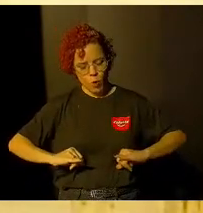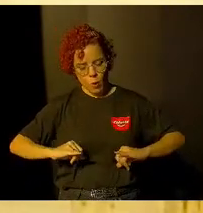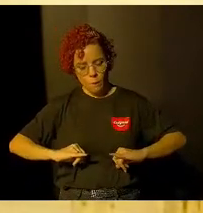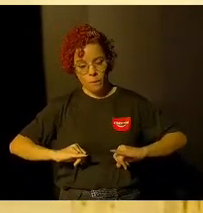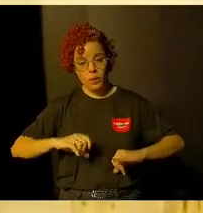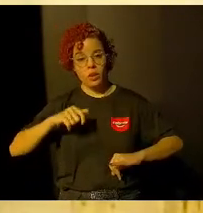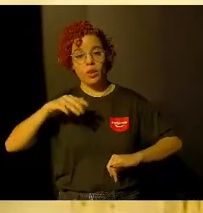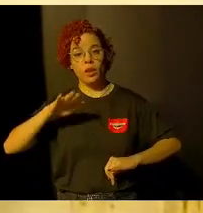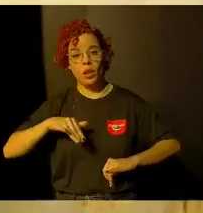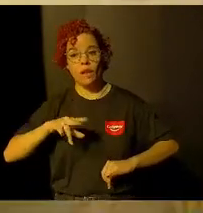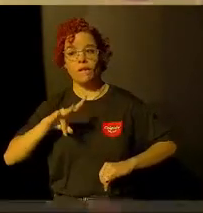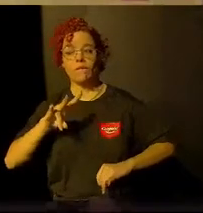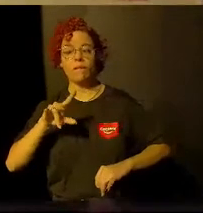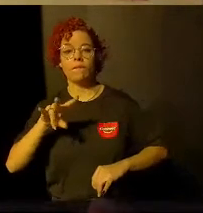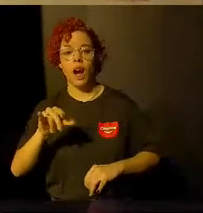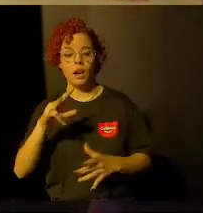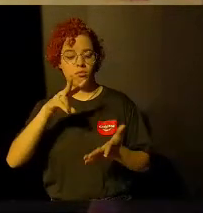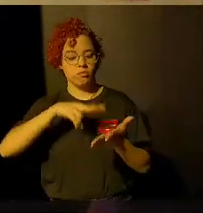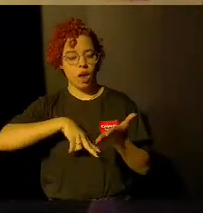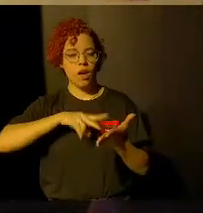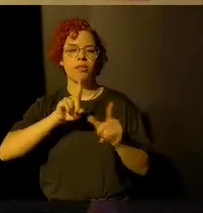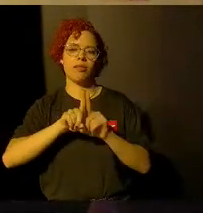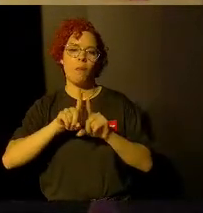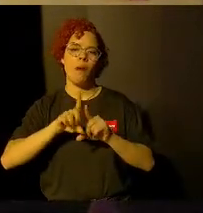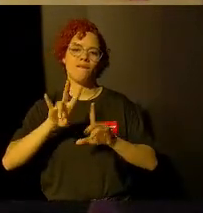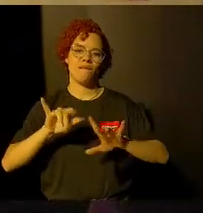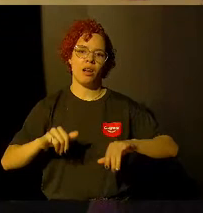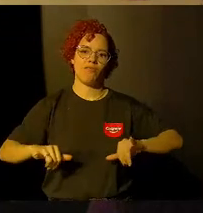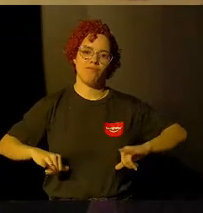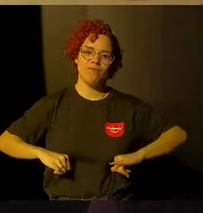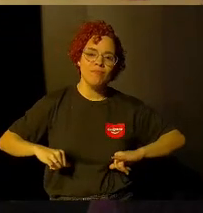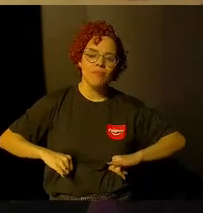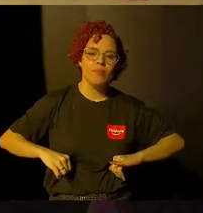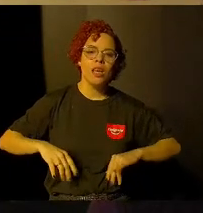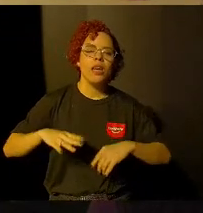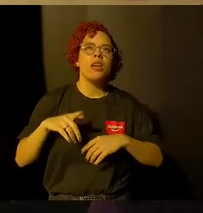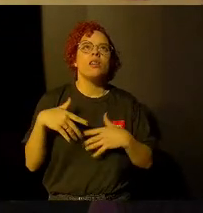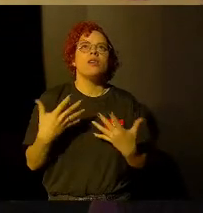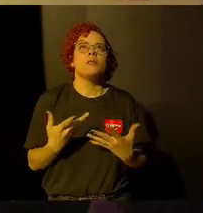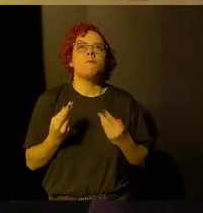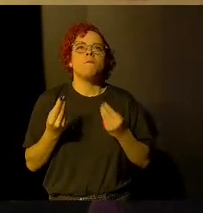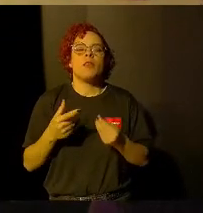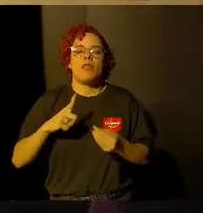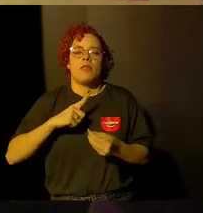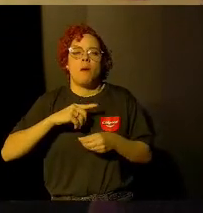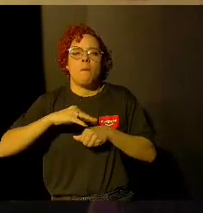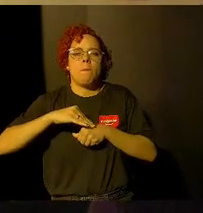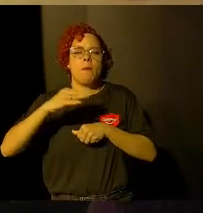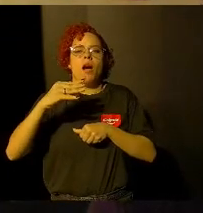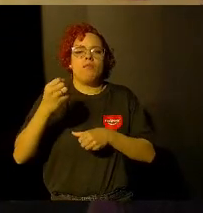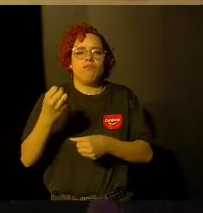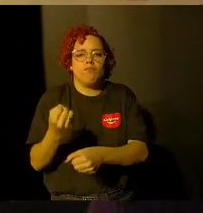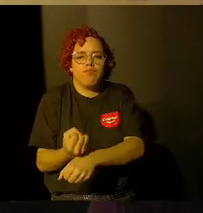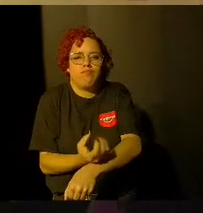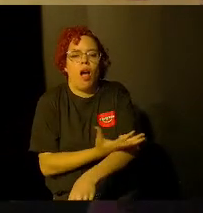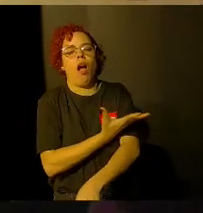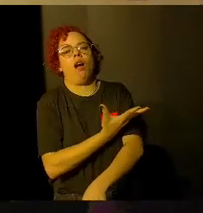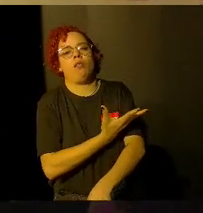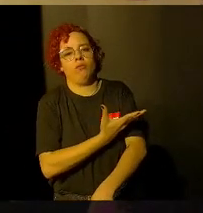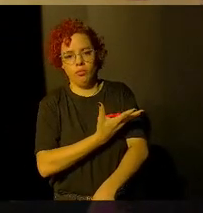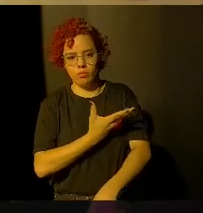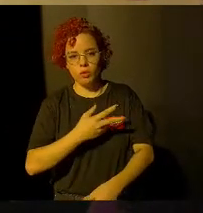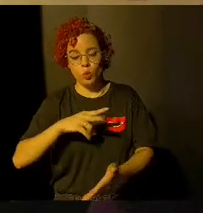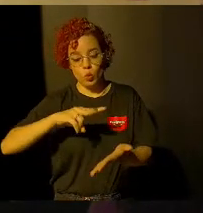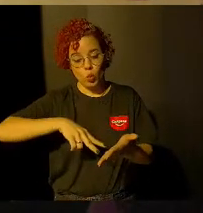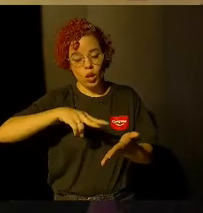ler aquilo que mais aquilo que tem mais efeito no leitor é aquilo que nós